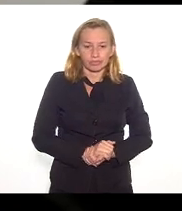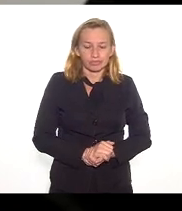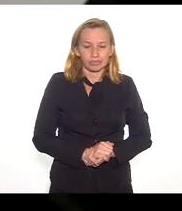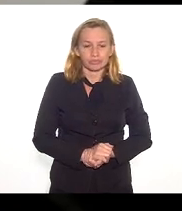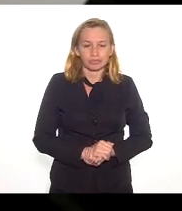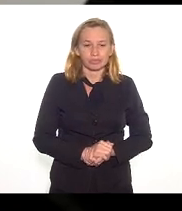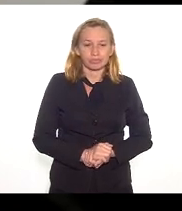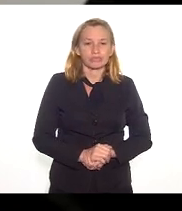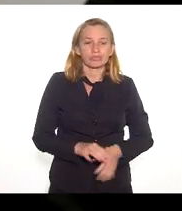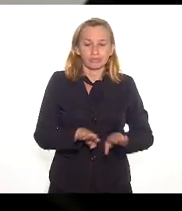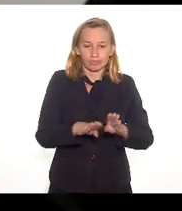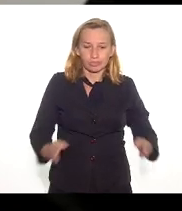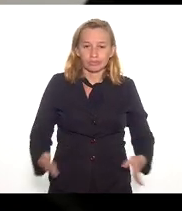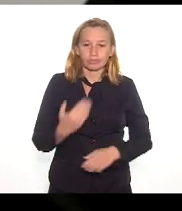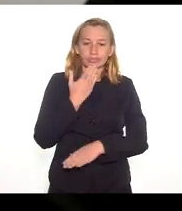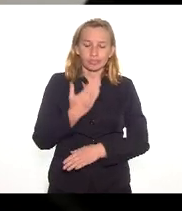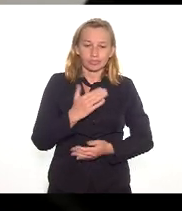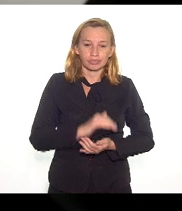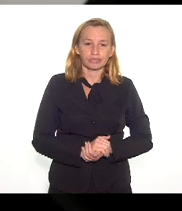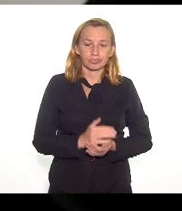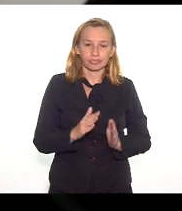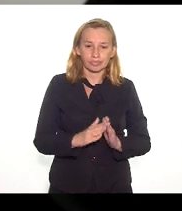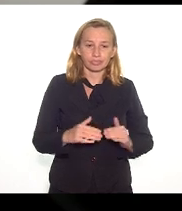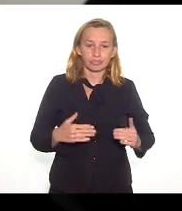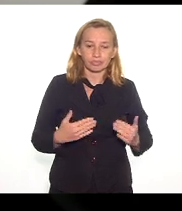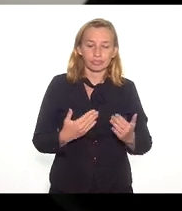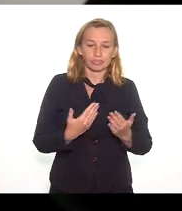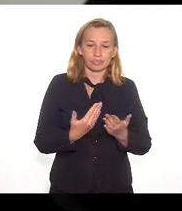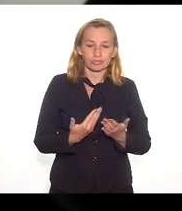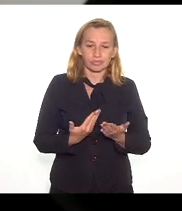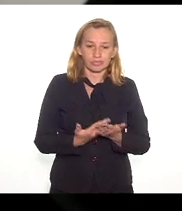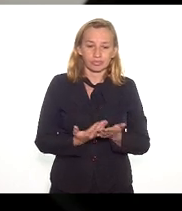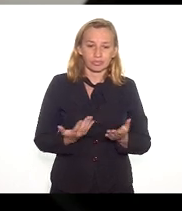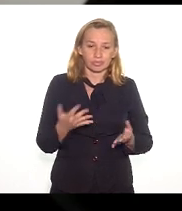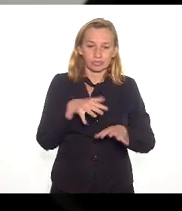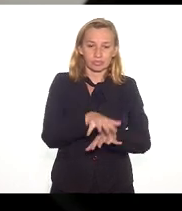Há sobre a mesa pedido de inclusão